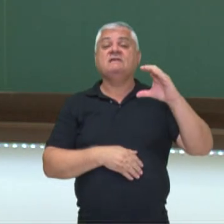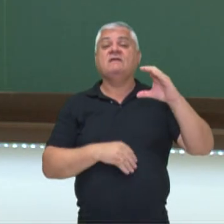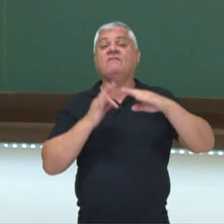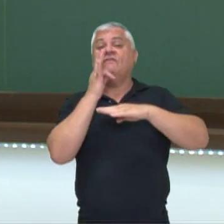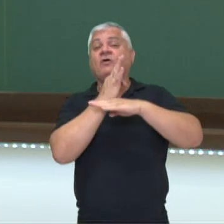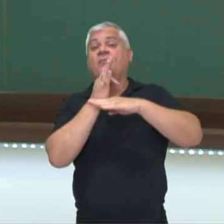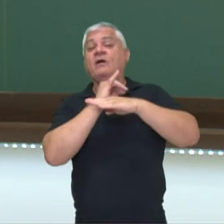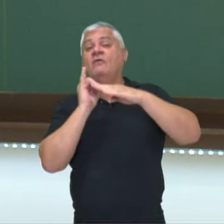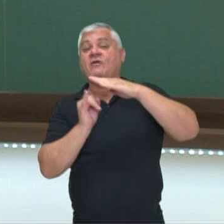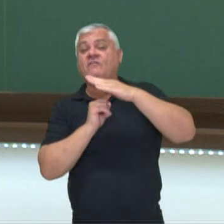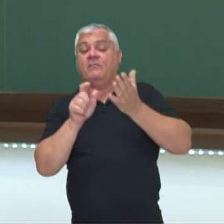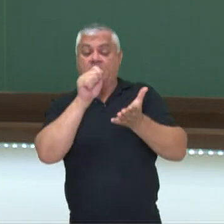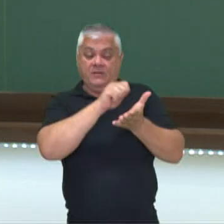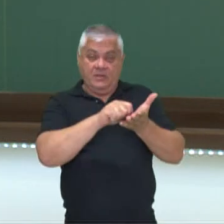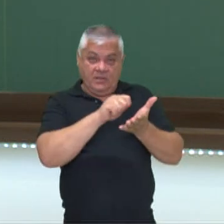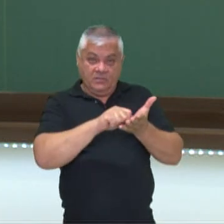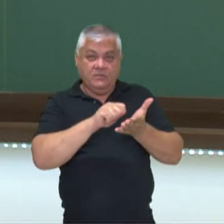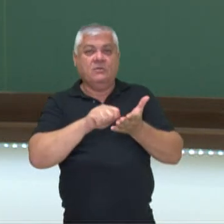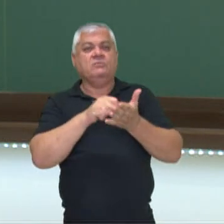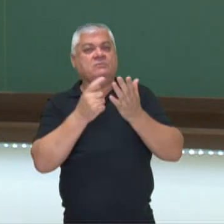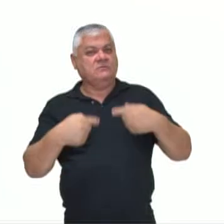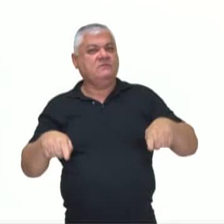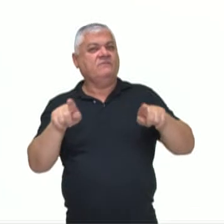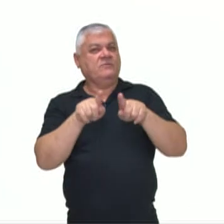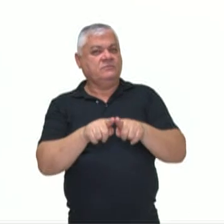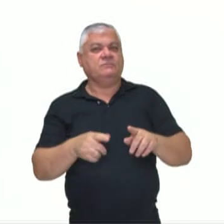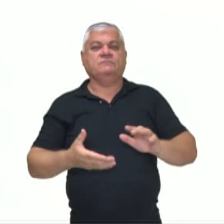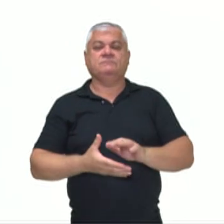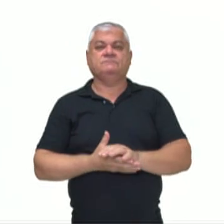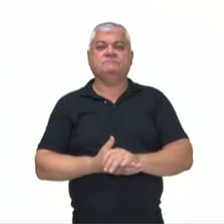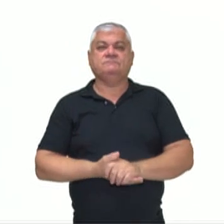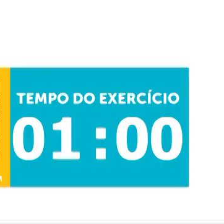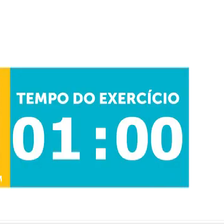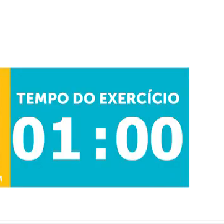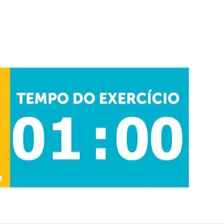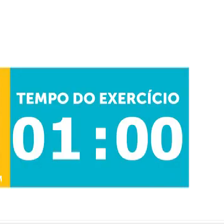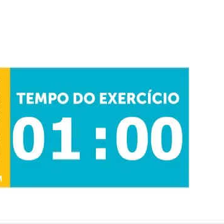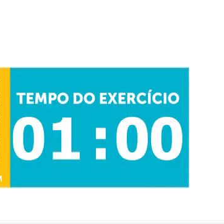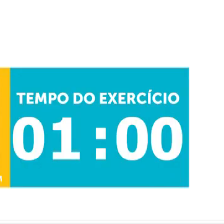informal? Anotem aí e já voltamos.